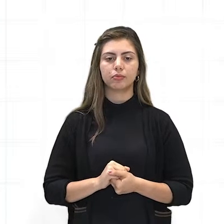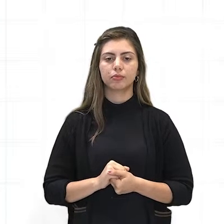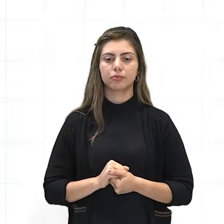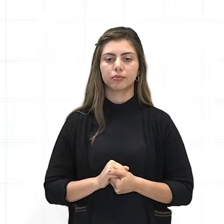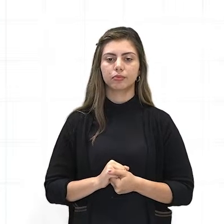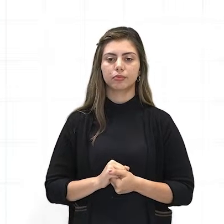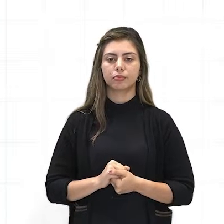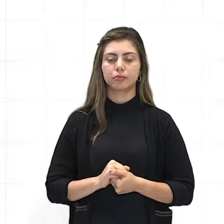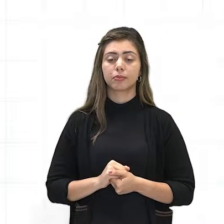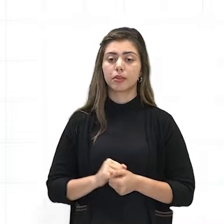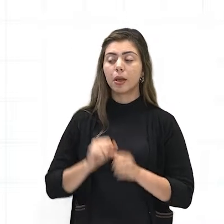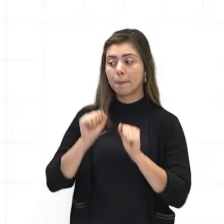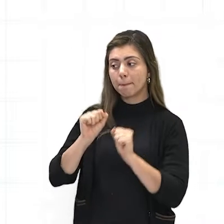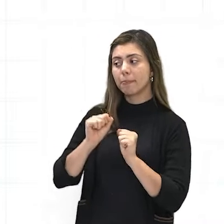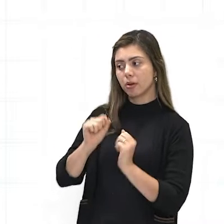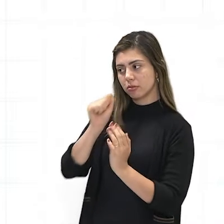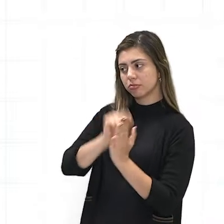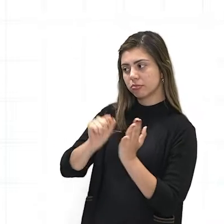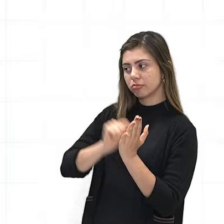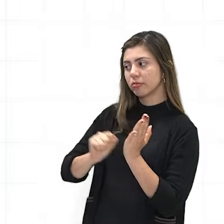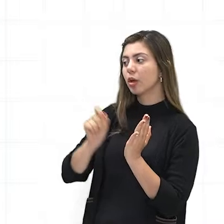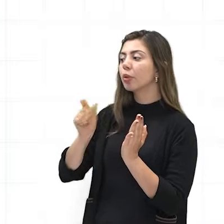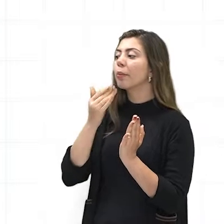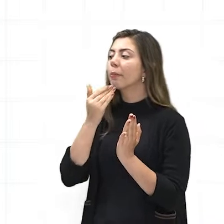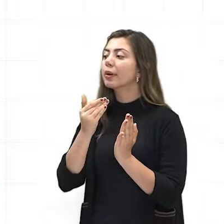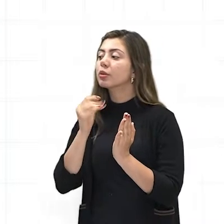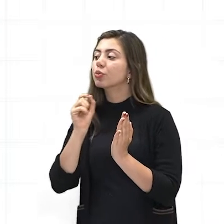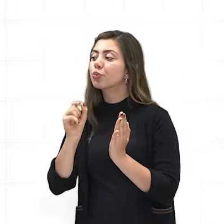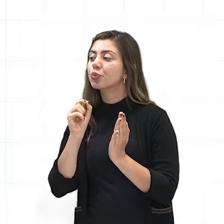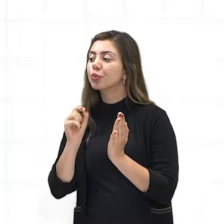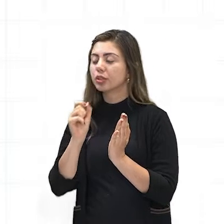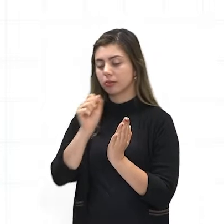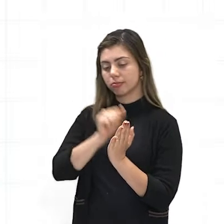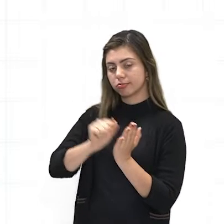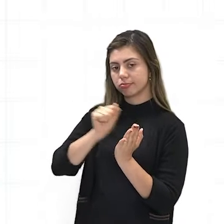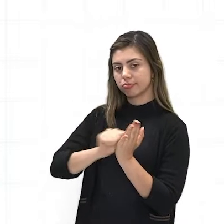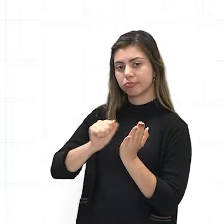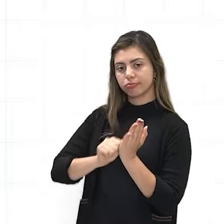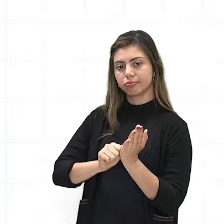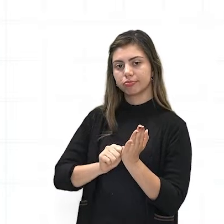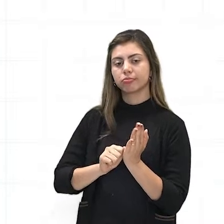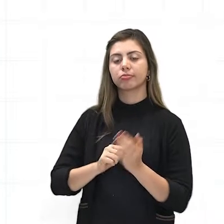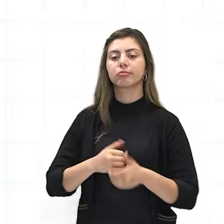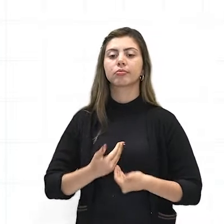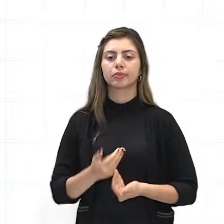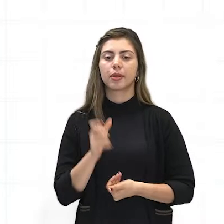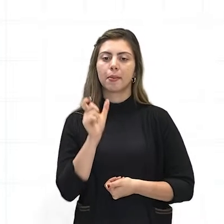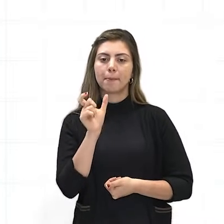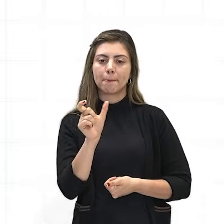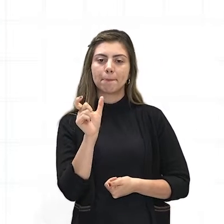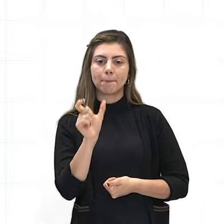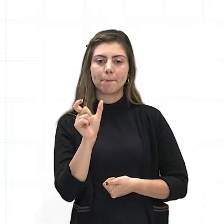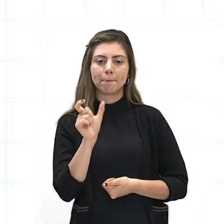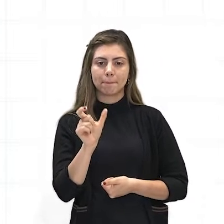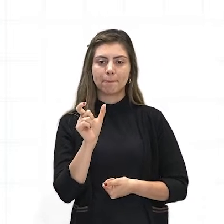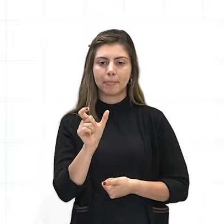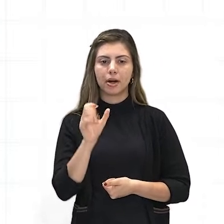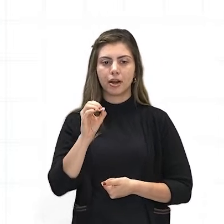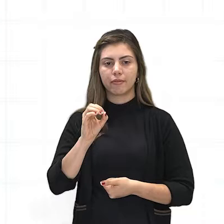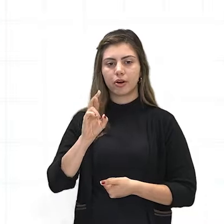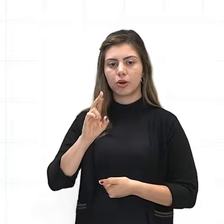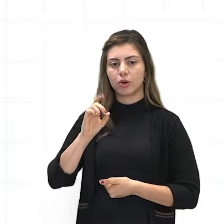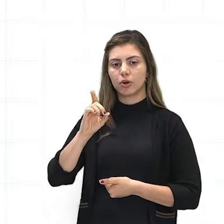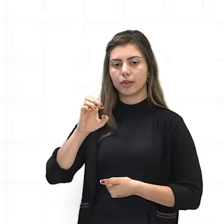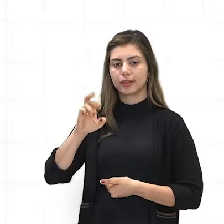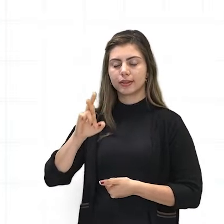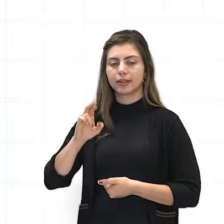your order? Posso pegar o seu pedido? Posso tomar o seu pedido? Fazer o seu pedido? A palavrinha order significa, então, pedido. Aí,